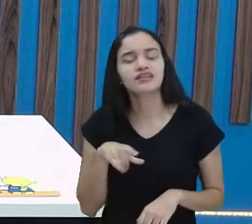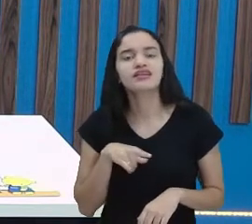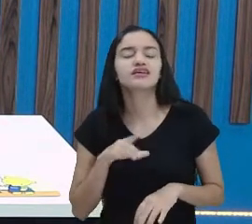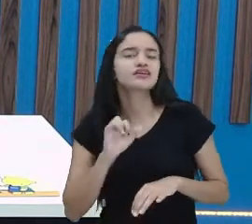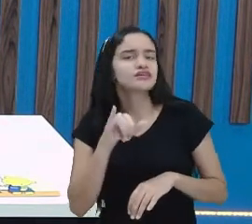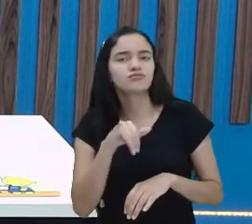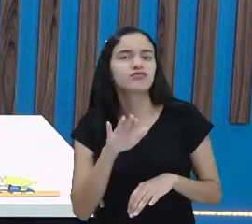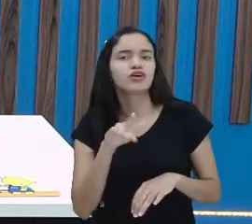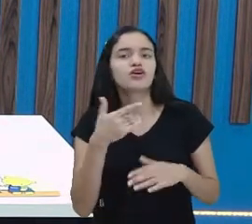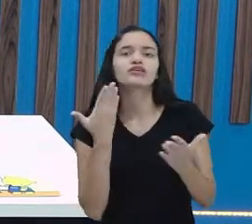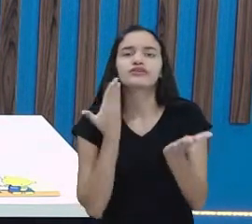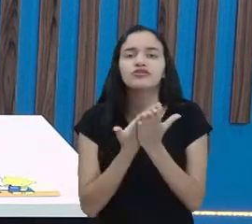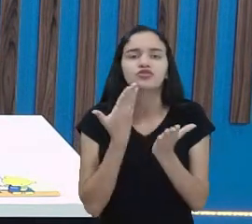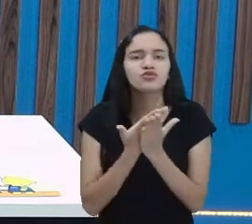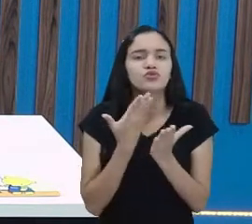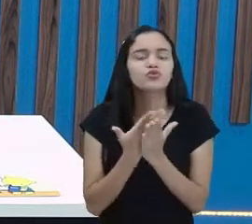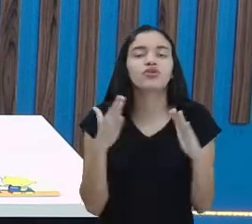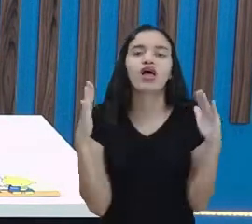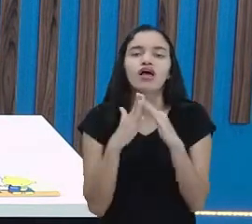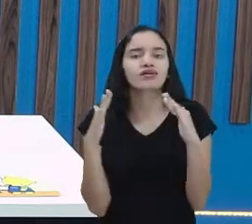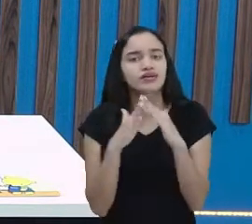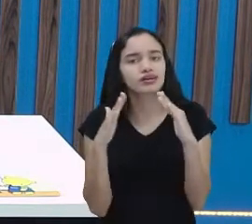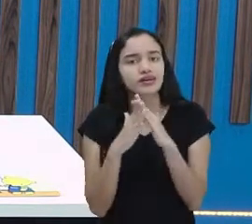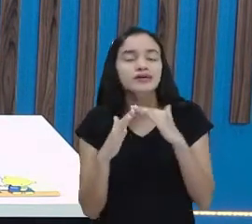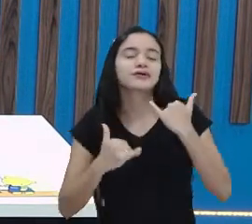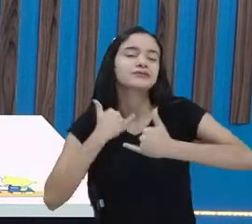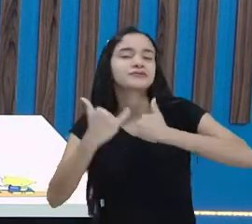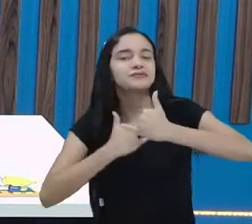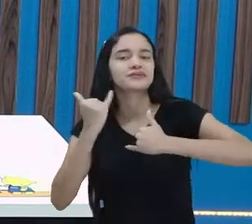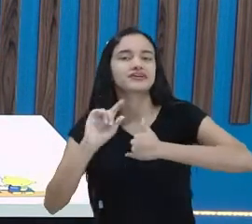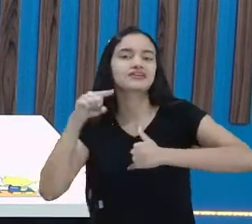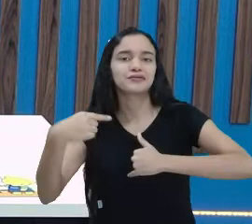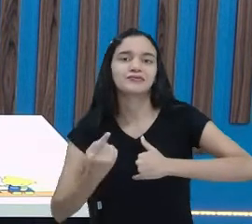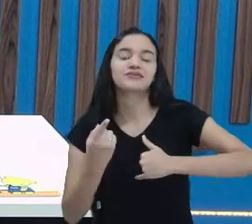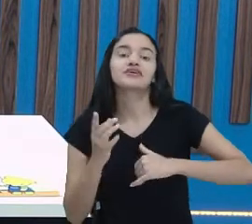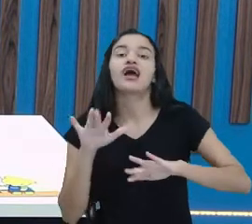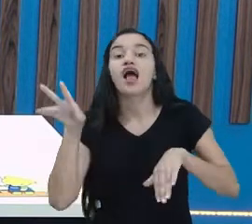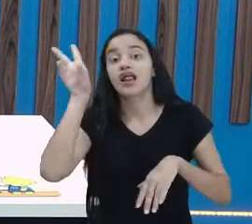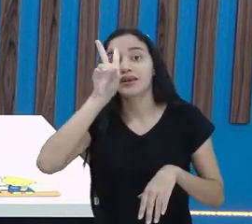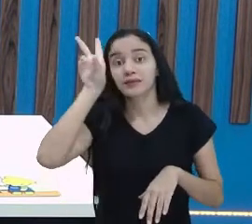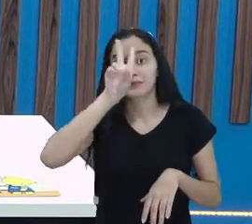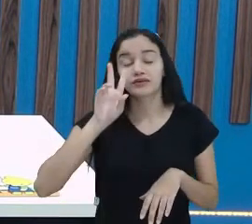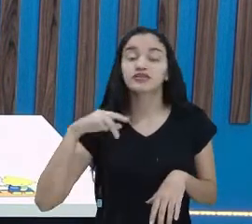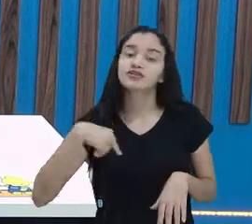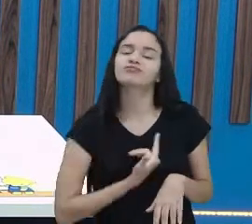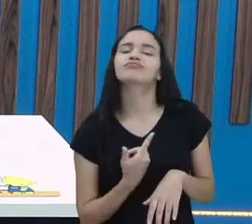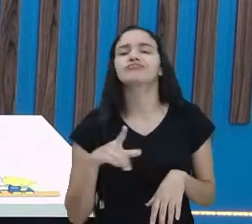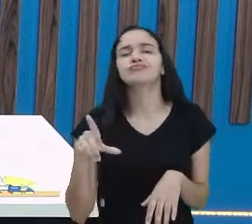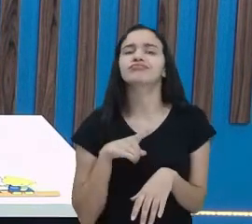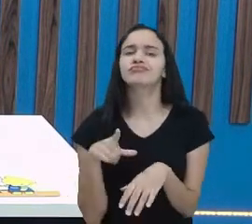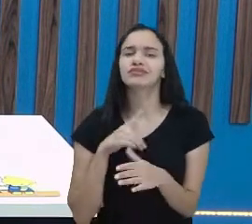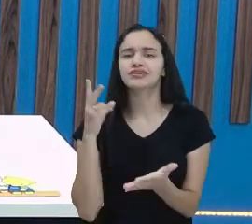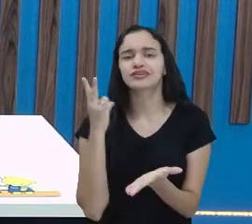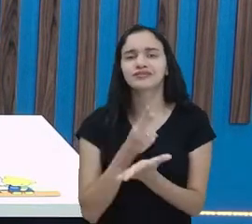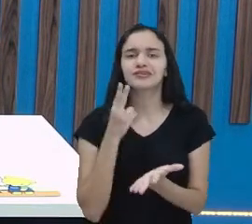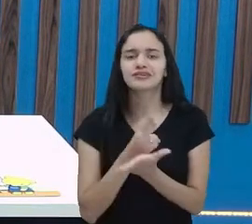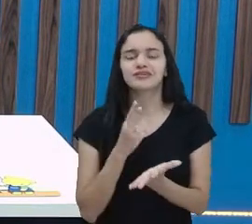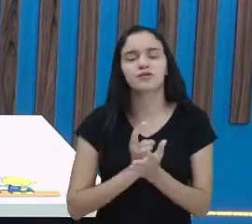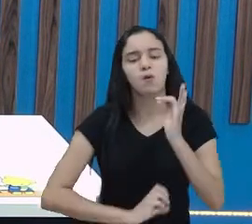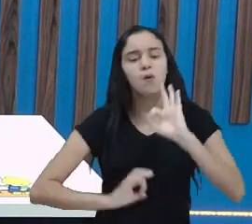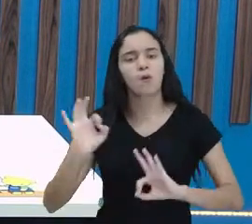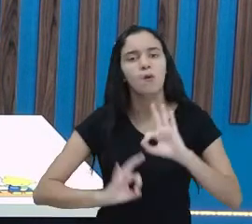reforço. Se não, você estuda em casa e depois vai brincar. Tá certo? Lembrando que a gente tem que ter sempre essa rotina